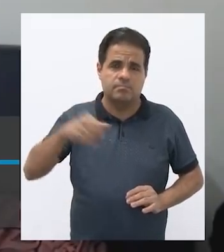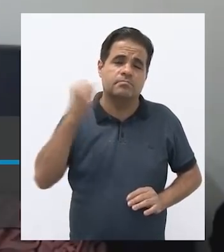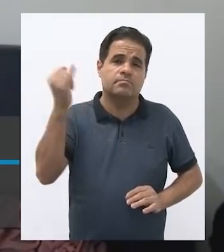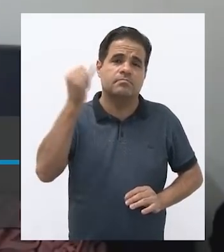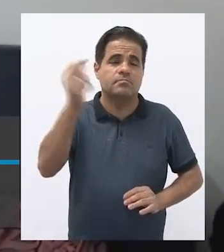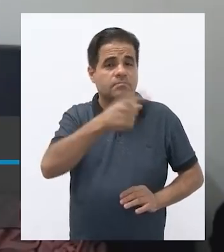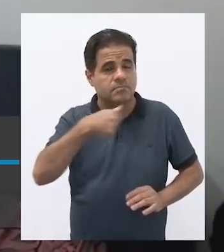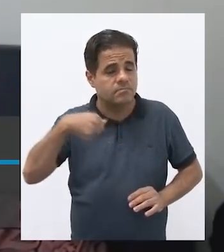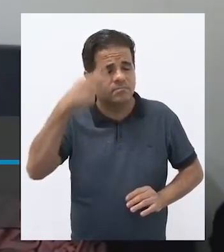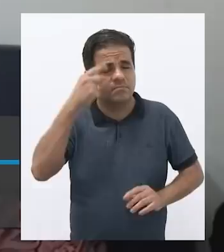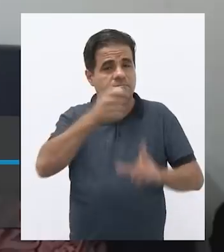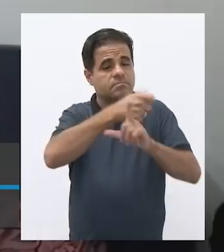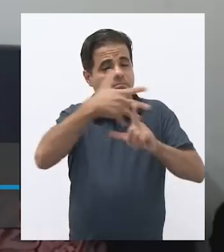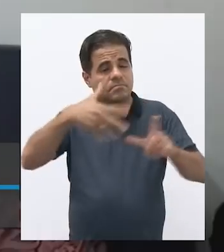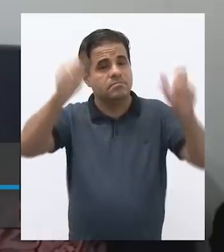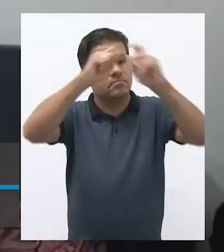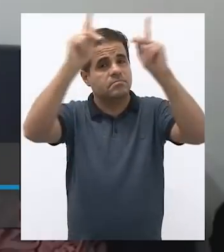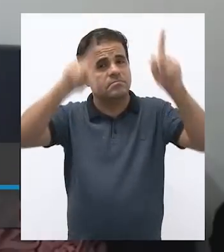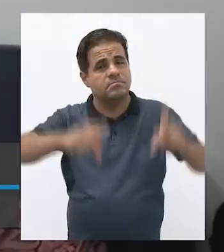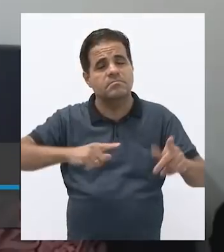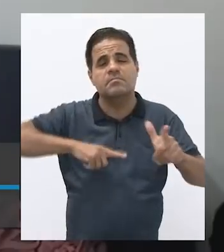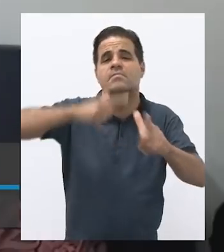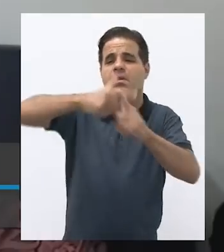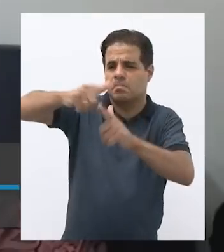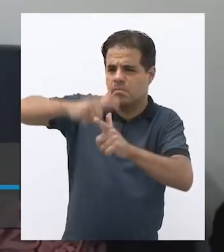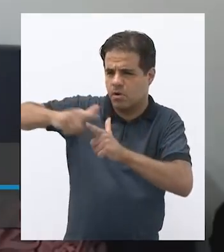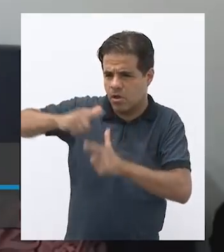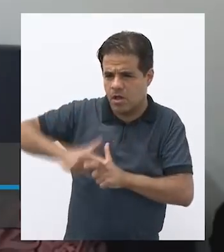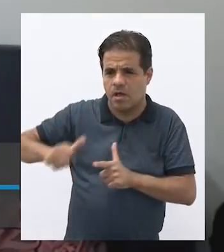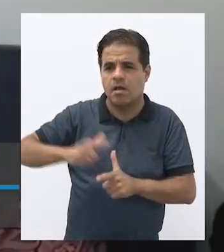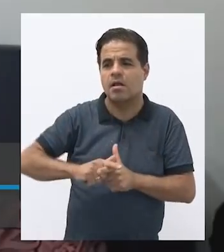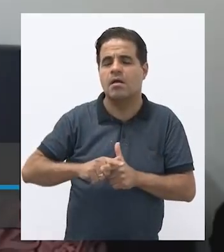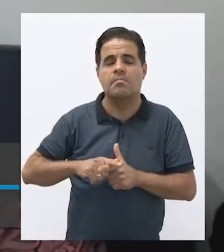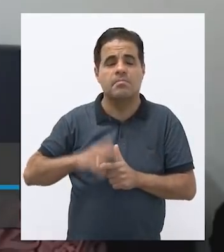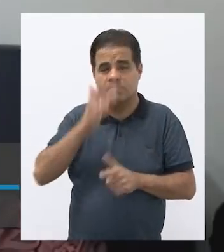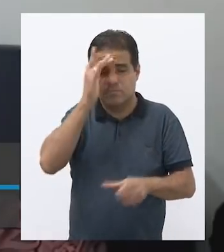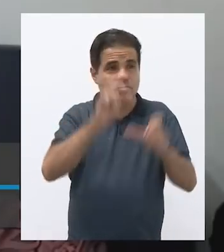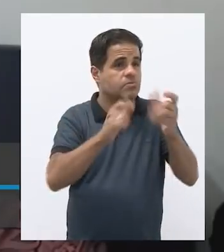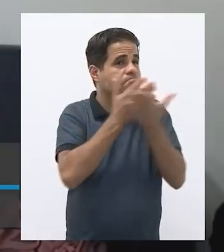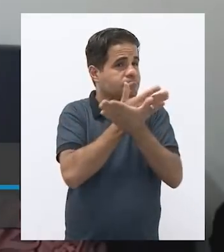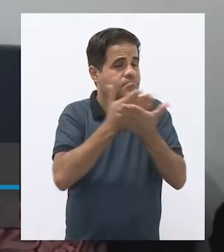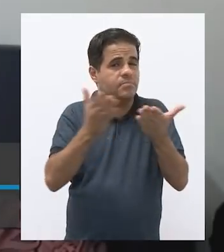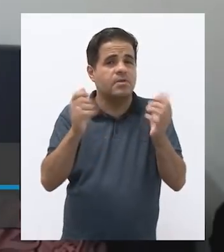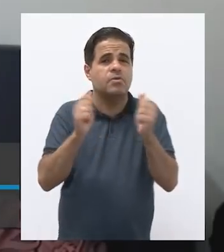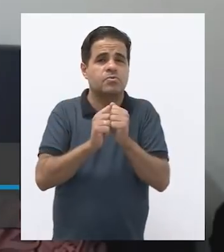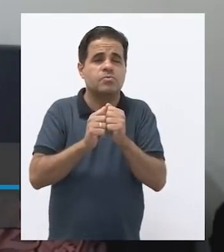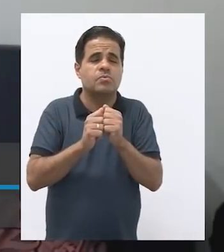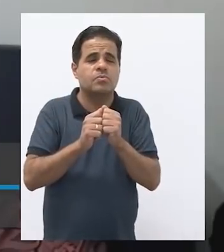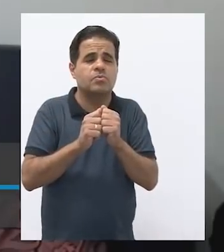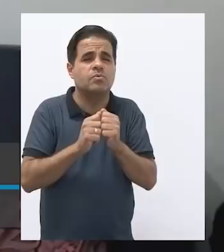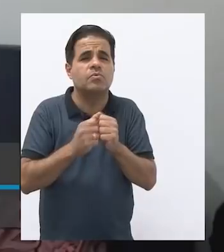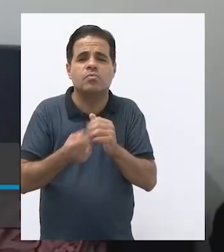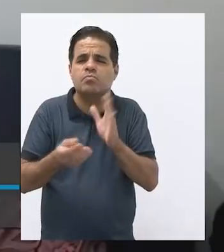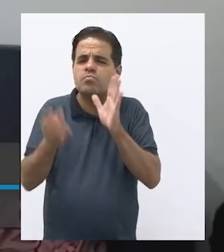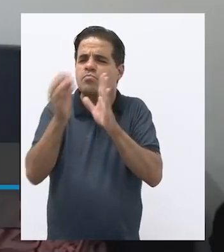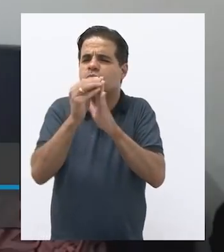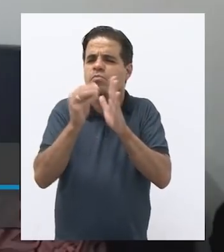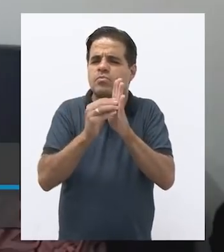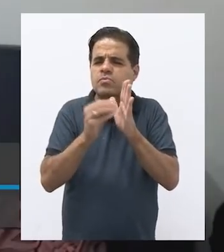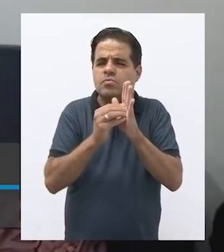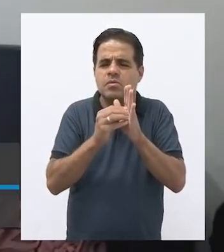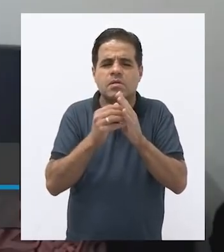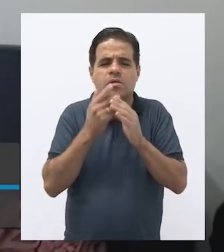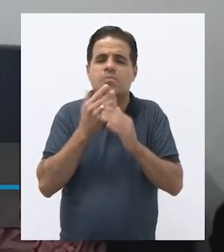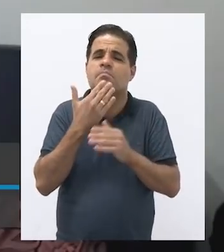porque a gente está com uma plataforma hoje com problemas, né? Então, até para o nosso pessoal que está aqui, eu estou pontuando isso e até